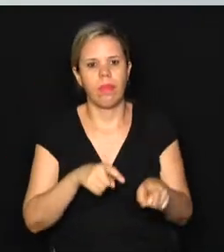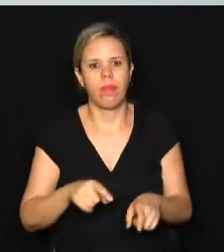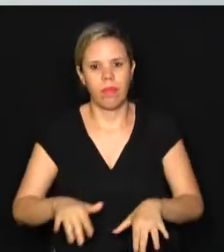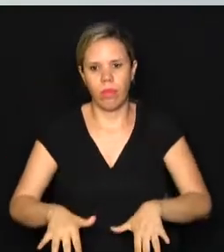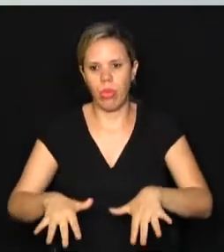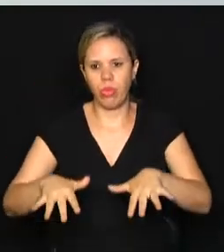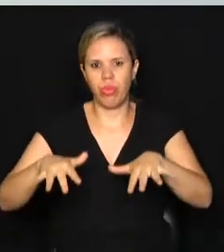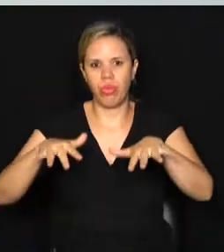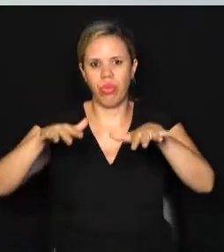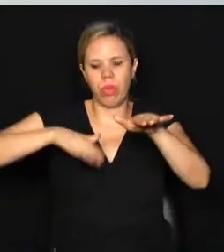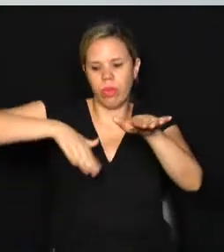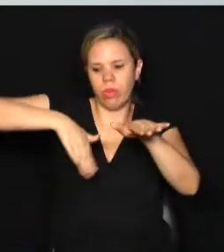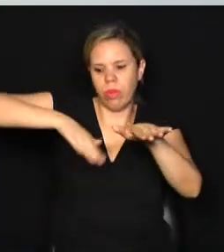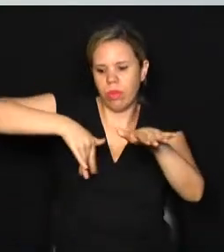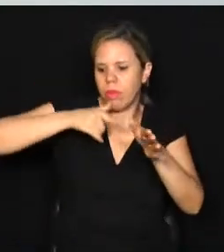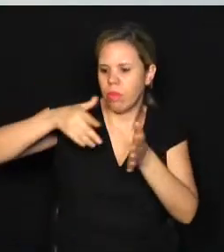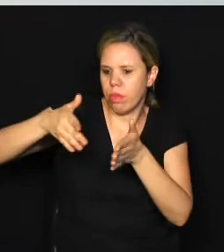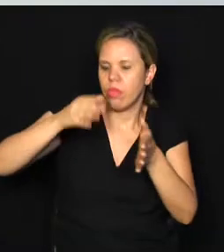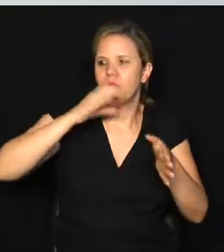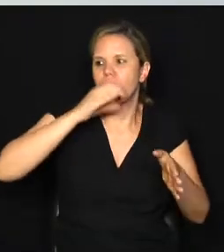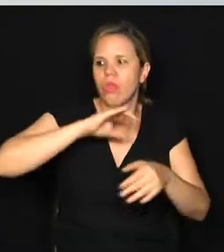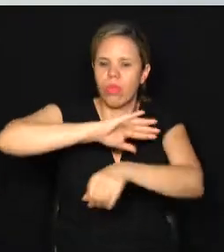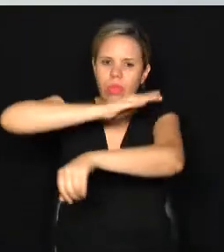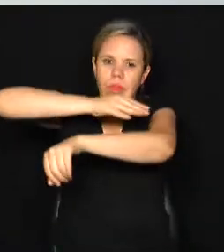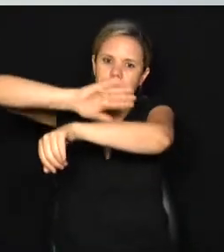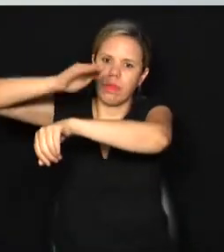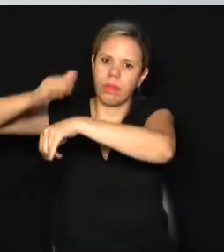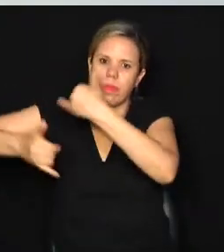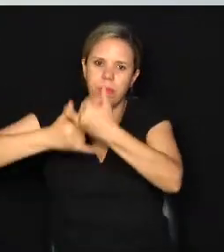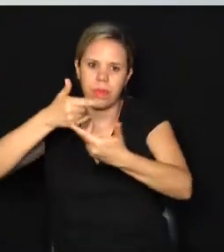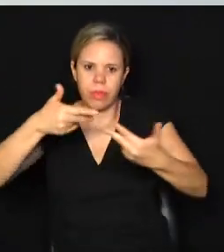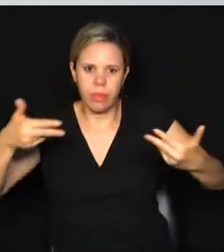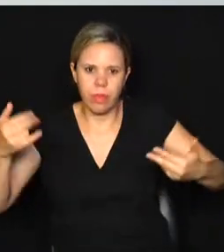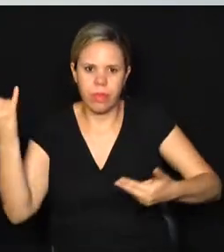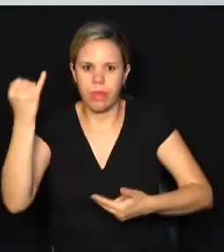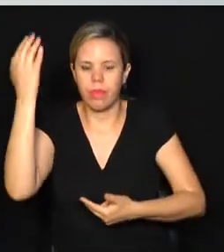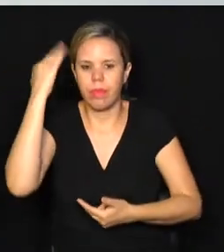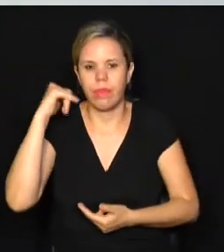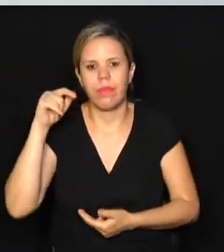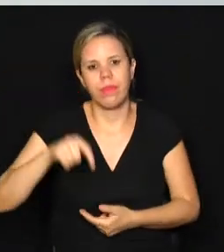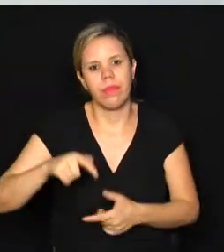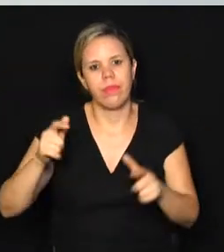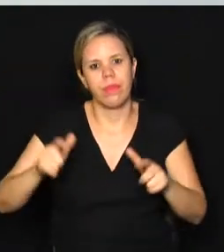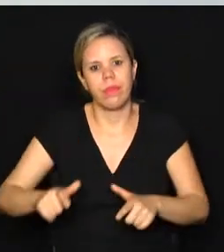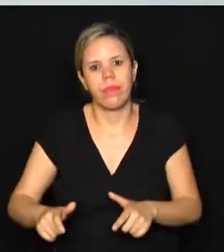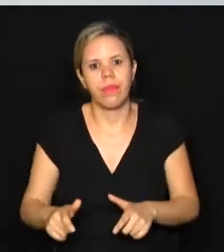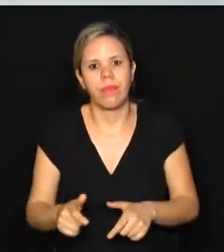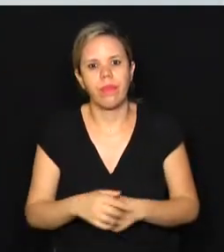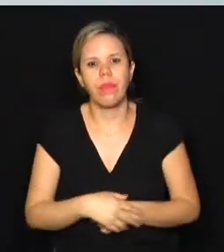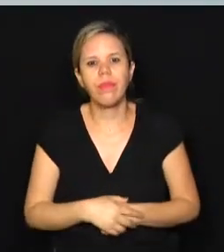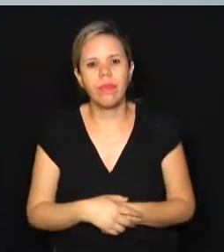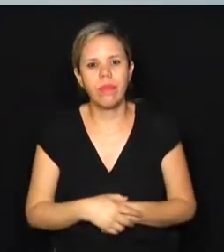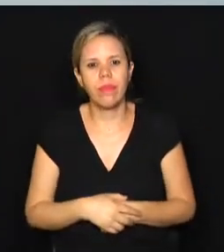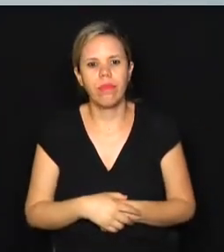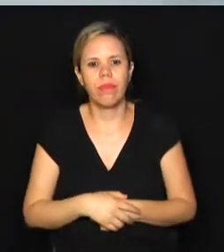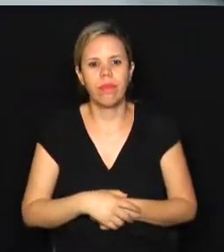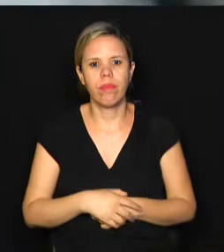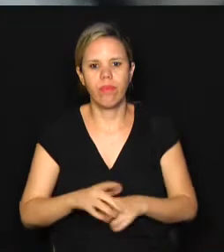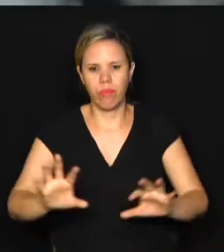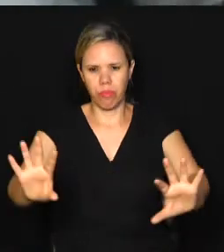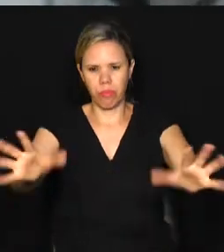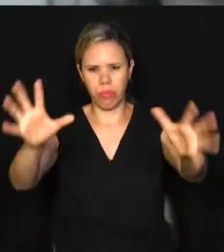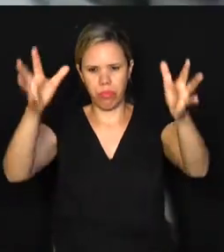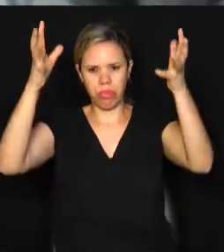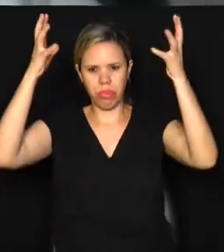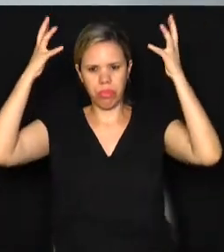eu nado no rio, corro nas montanhas, né? Sei a importância dessa mata que nós temos aqui